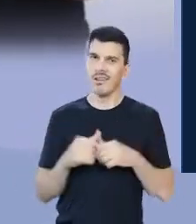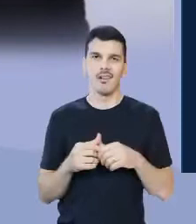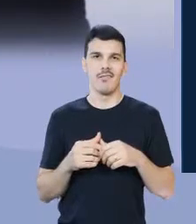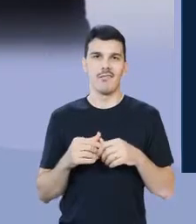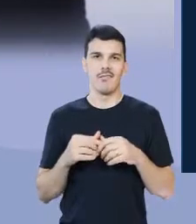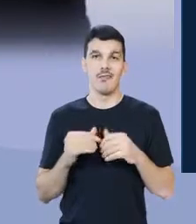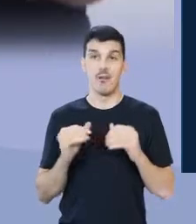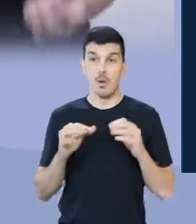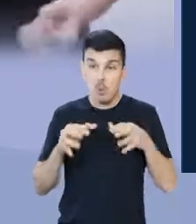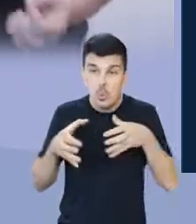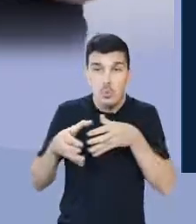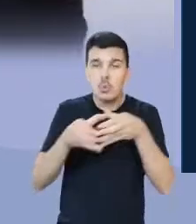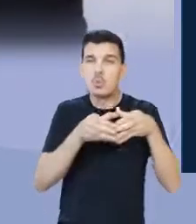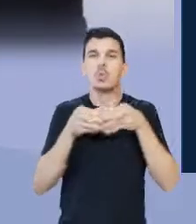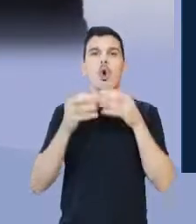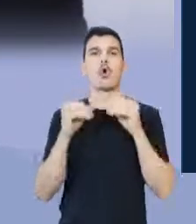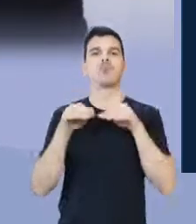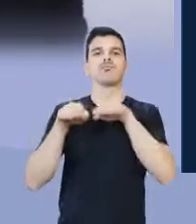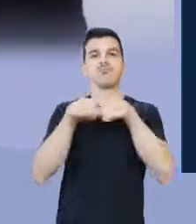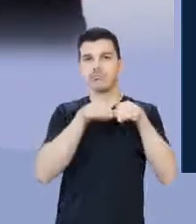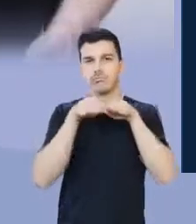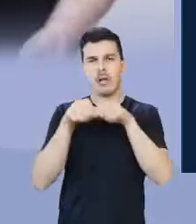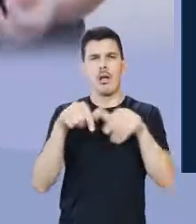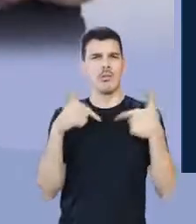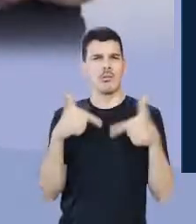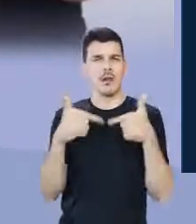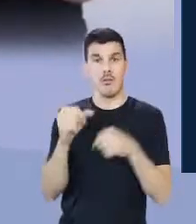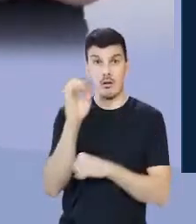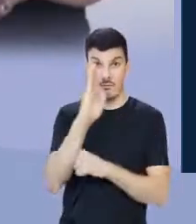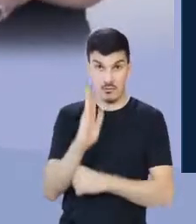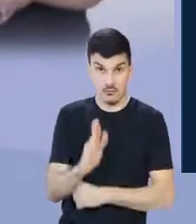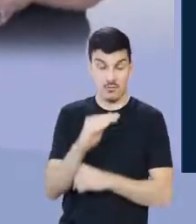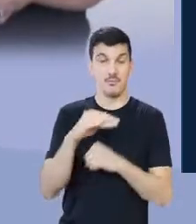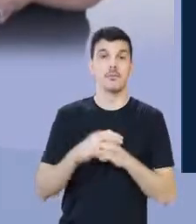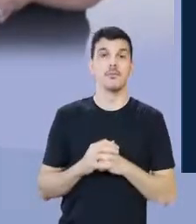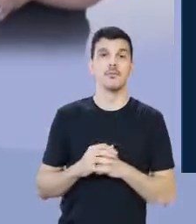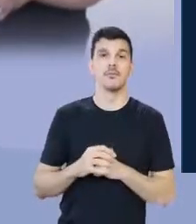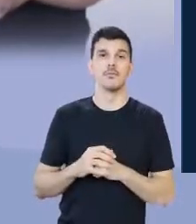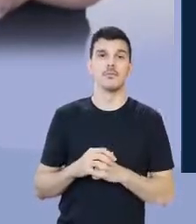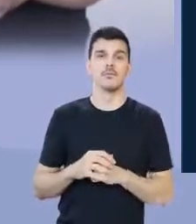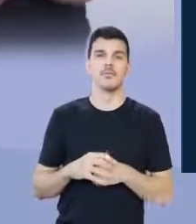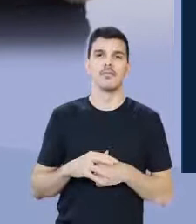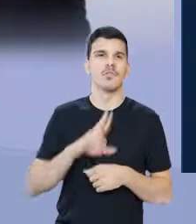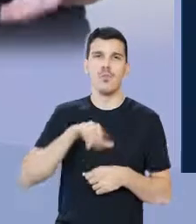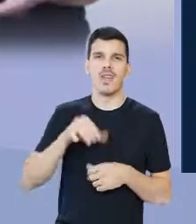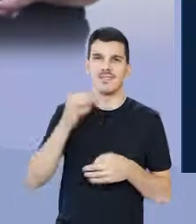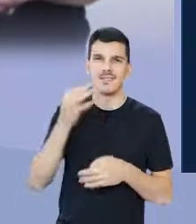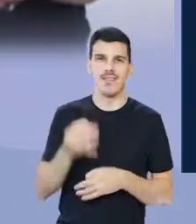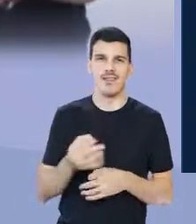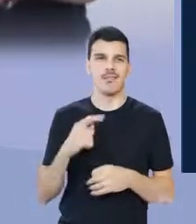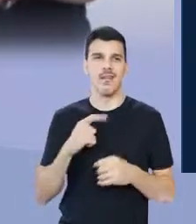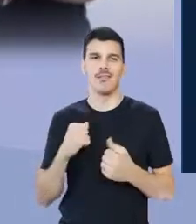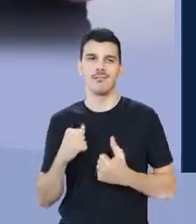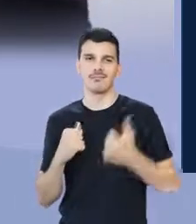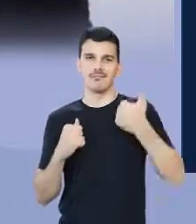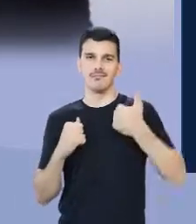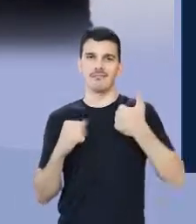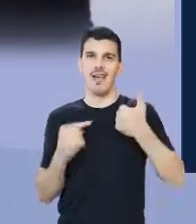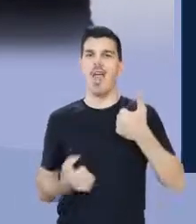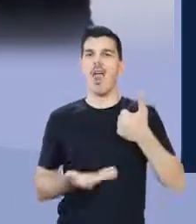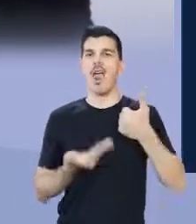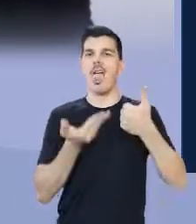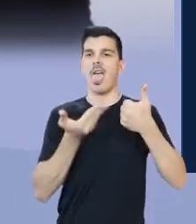classes, todos os estudantes, todos os trabalhadores brasileiros. Não é justo que